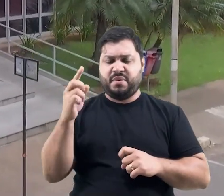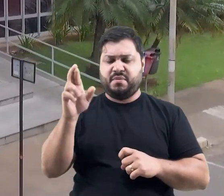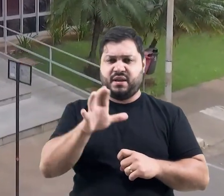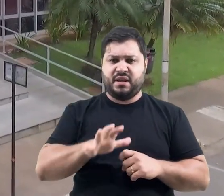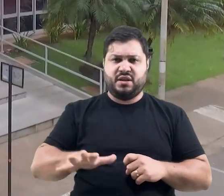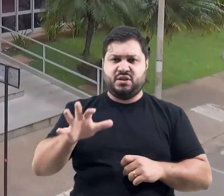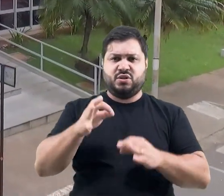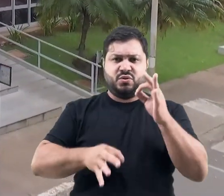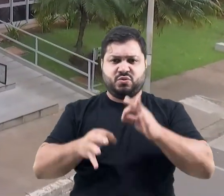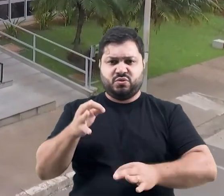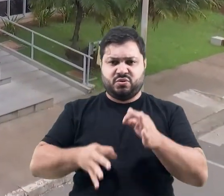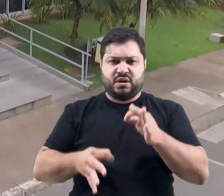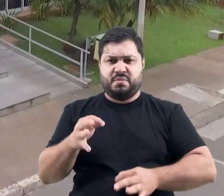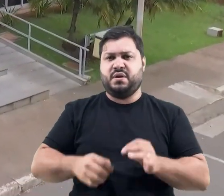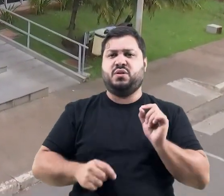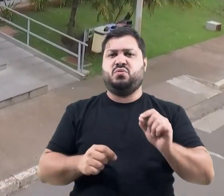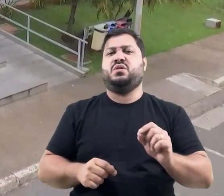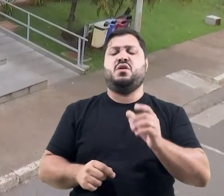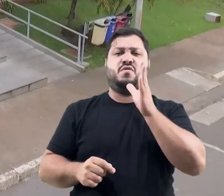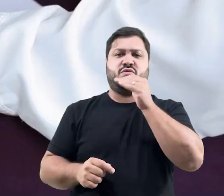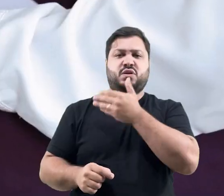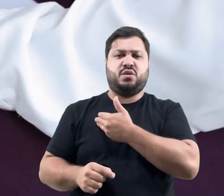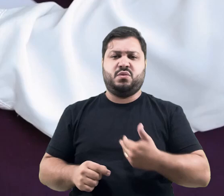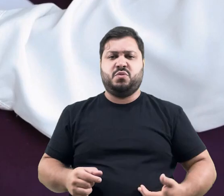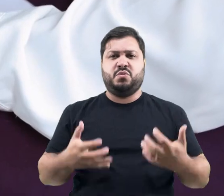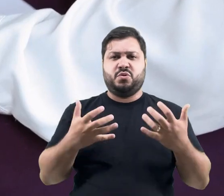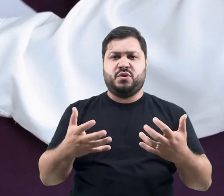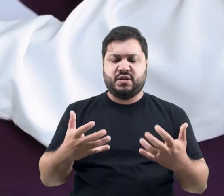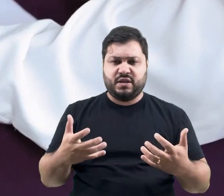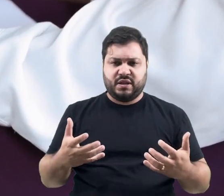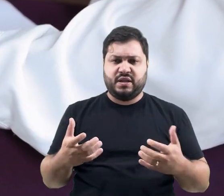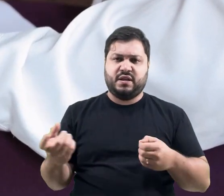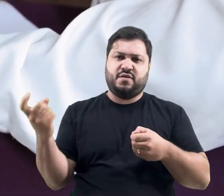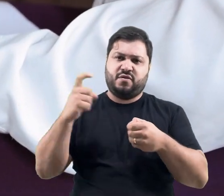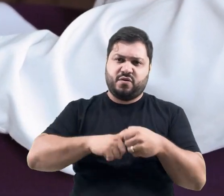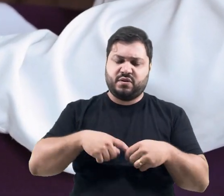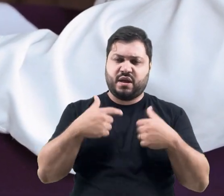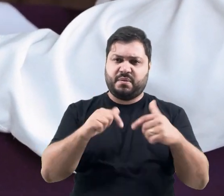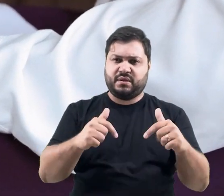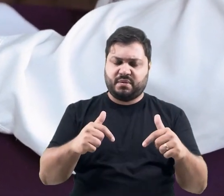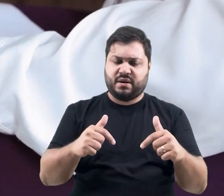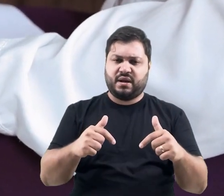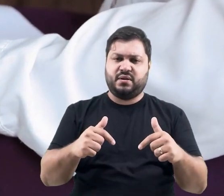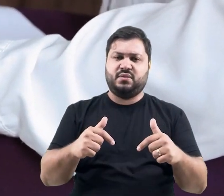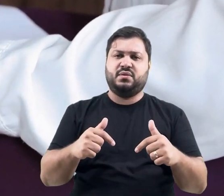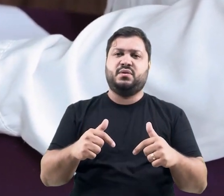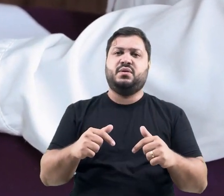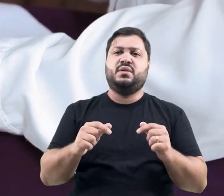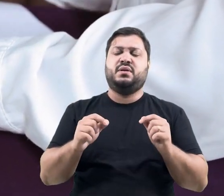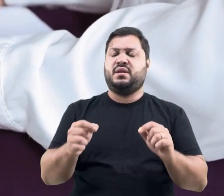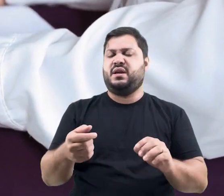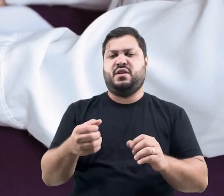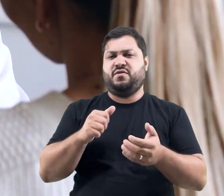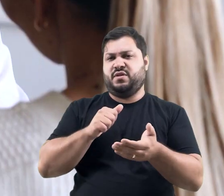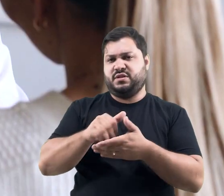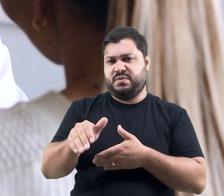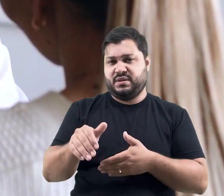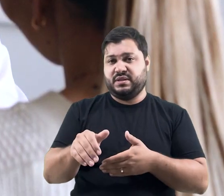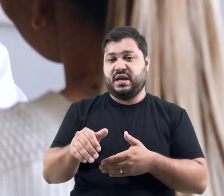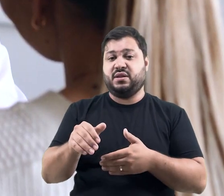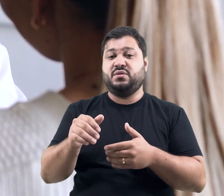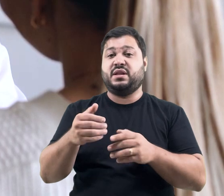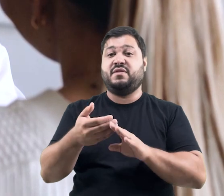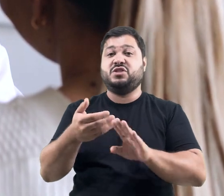posicionamento do TRF da Primeira Região no julgamento do caso em que um servidor público pretendia ser readmitido na função comissionada, da qual